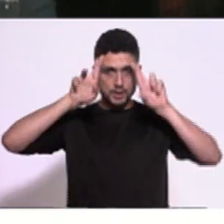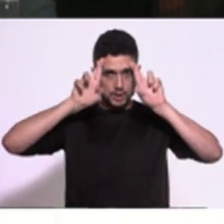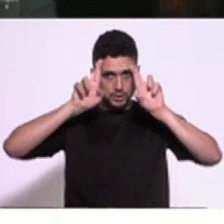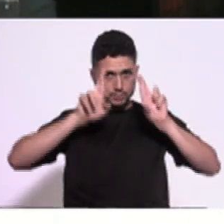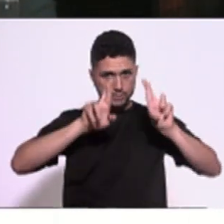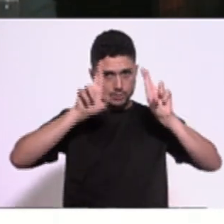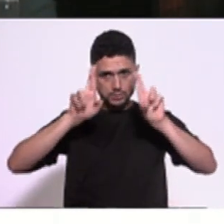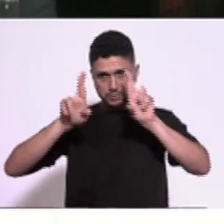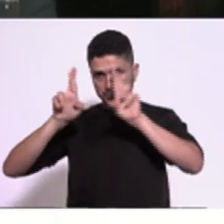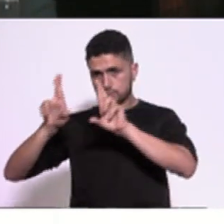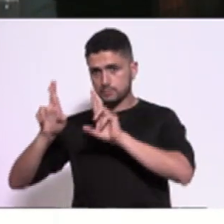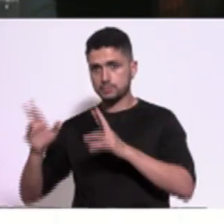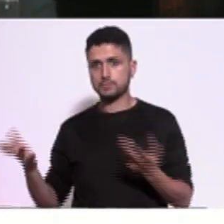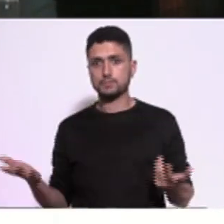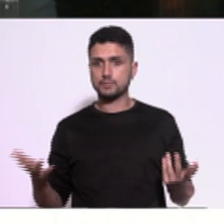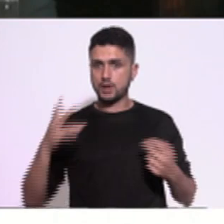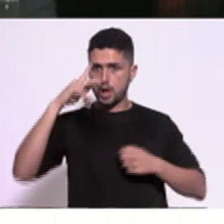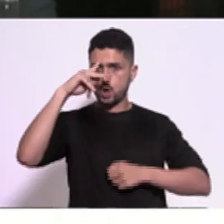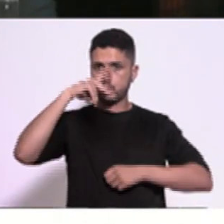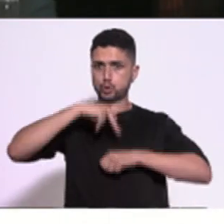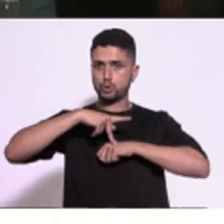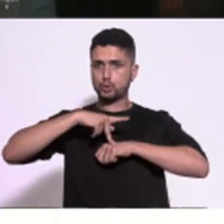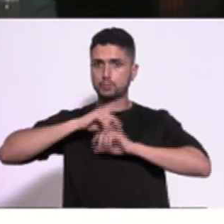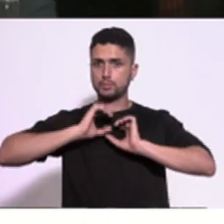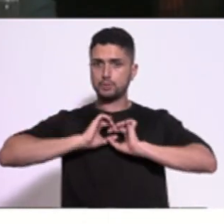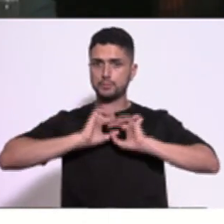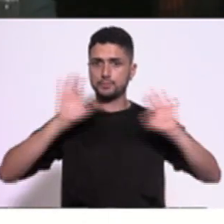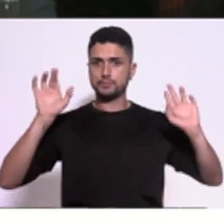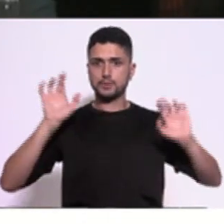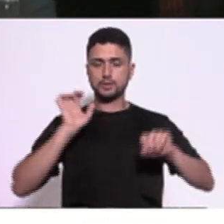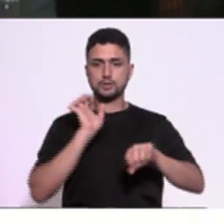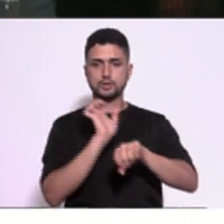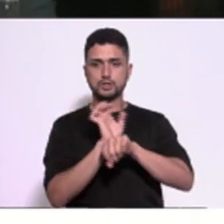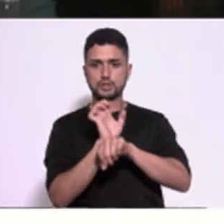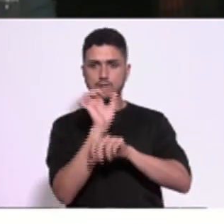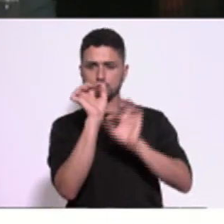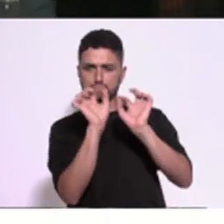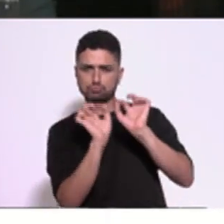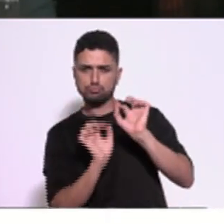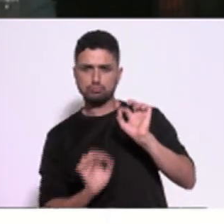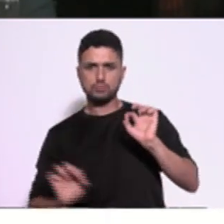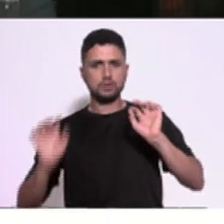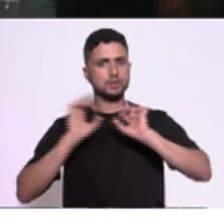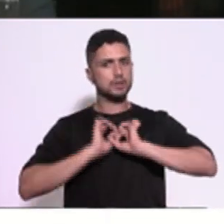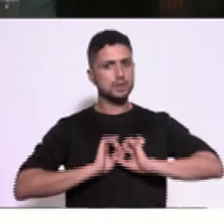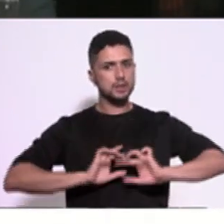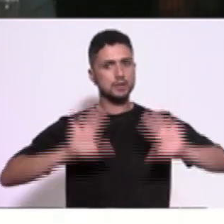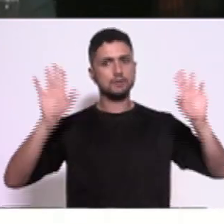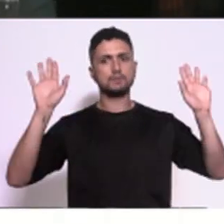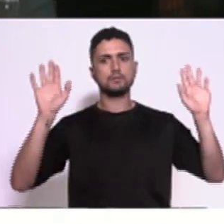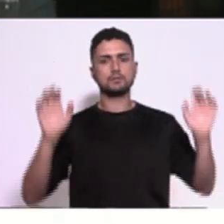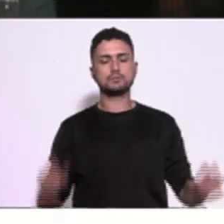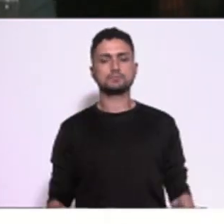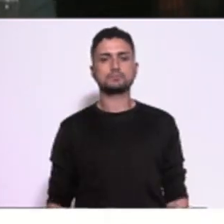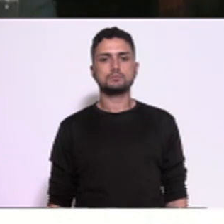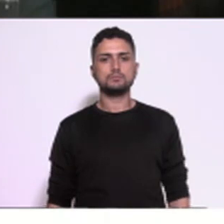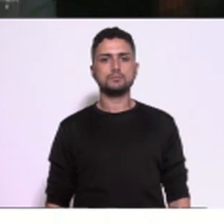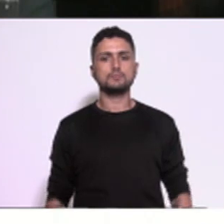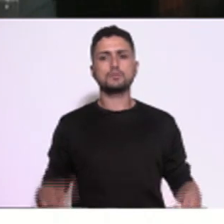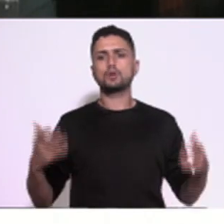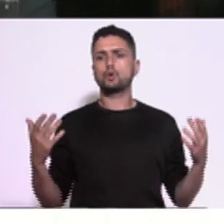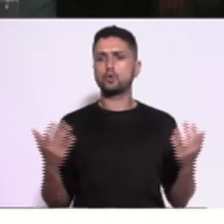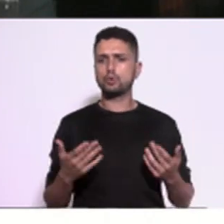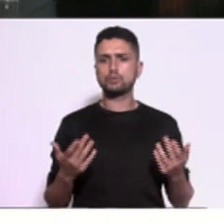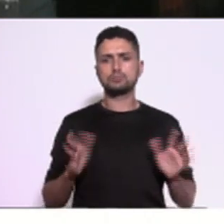respeitando a autonomia desses estados. E hoje não serei nem